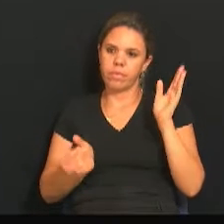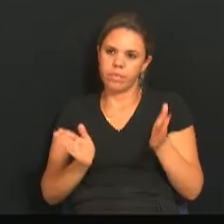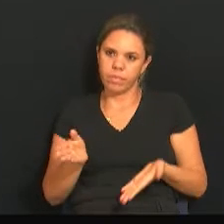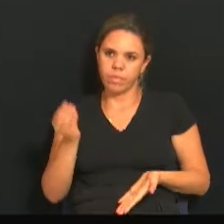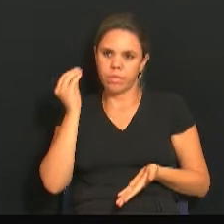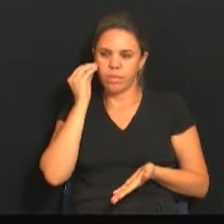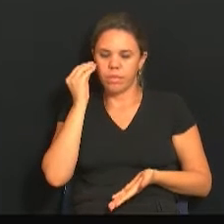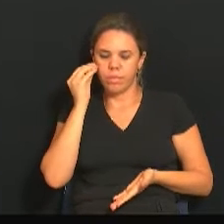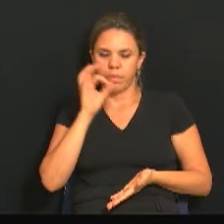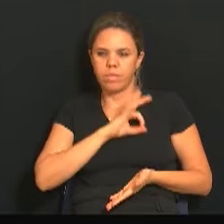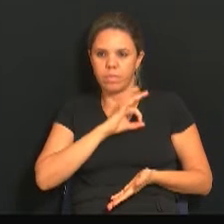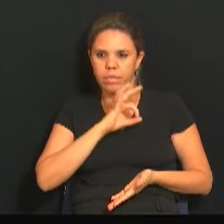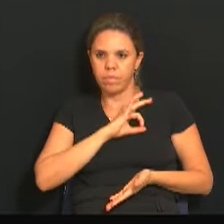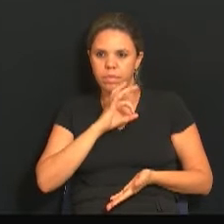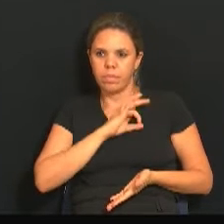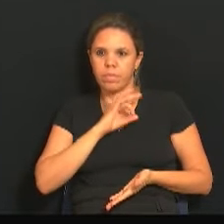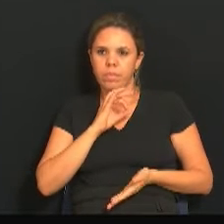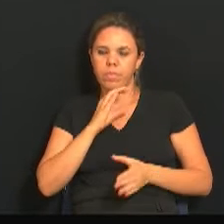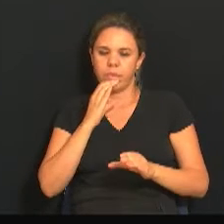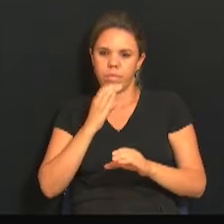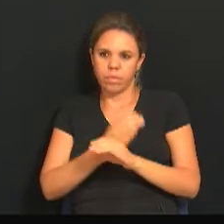Polícia Civil, Militar,